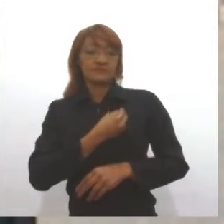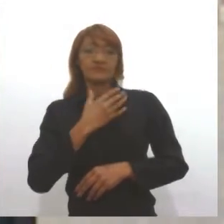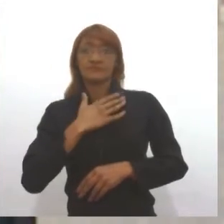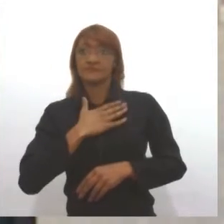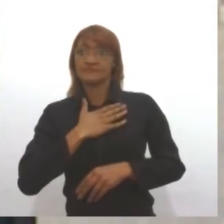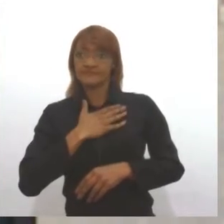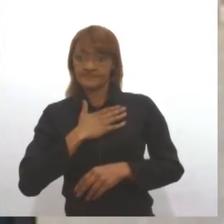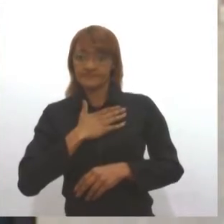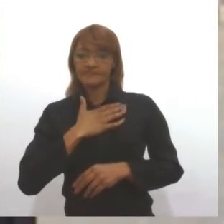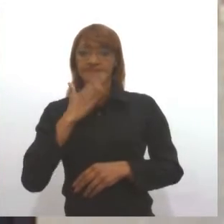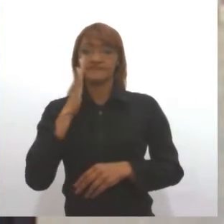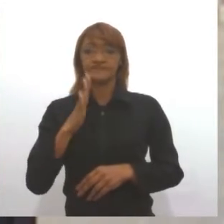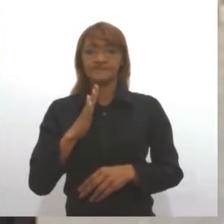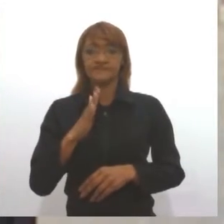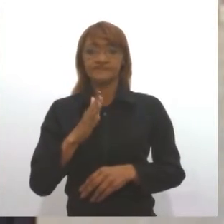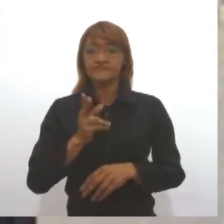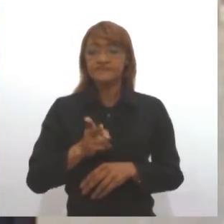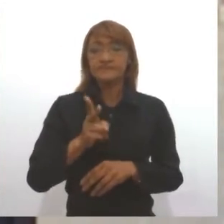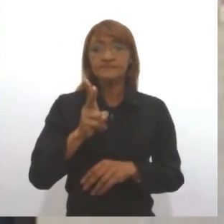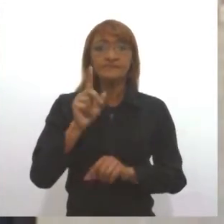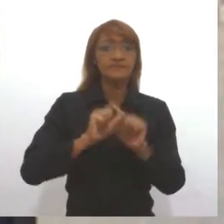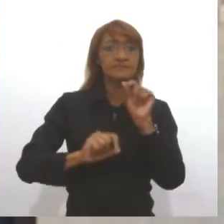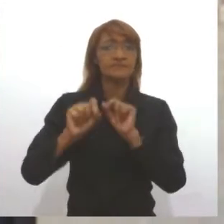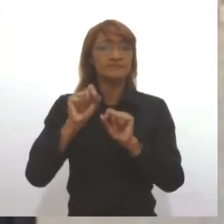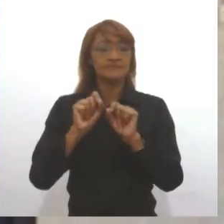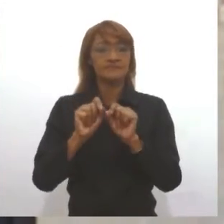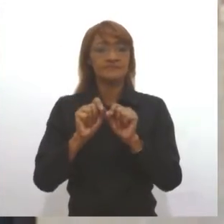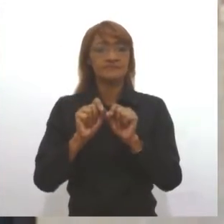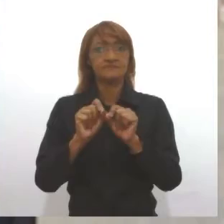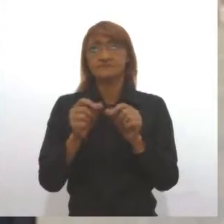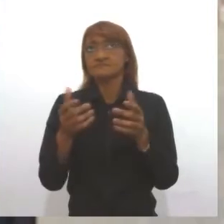essas experiências, na maioria das vezes, elas não são